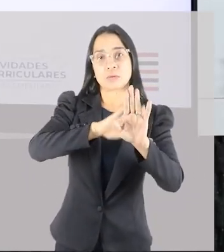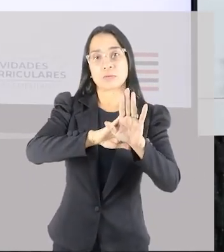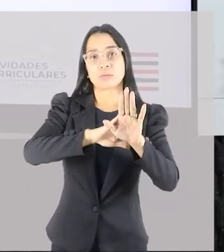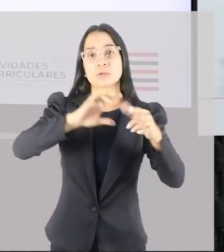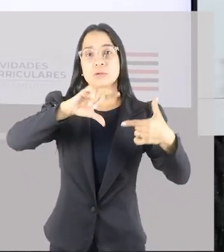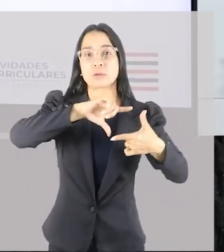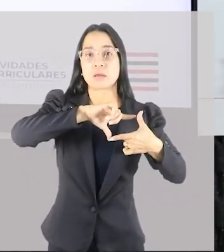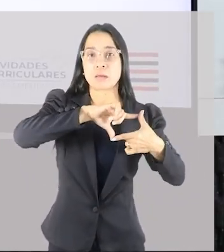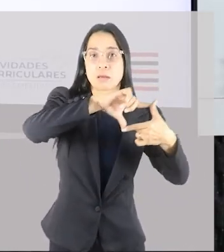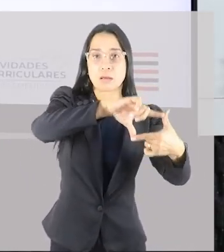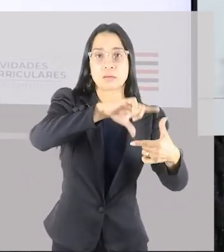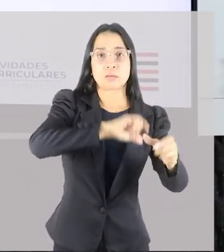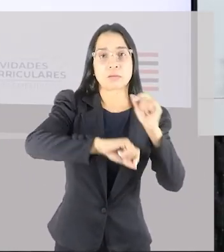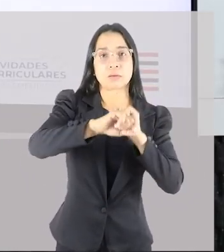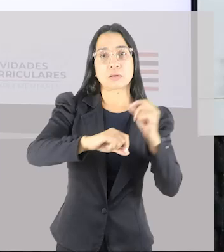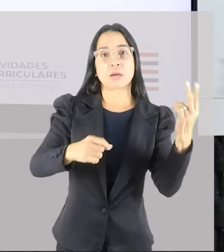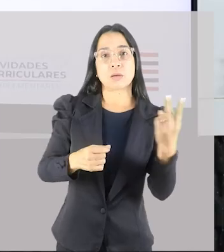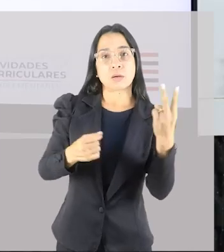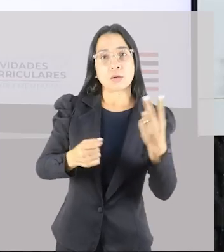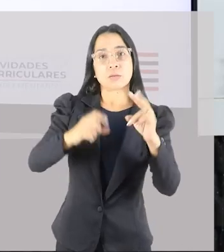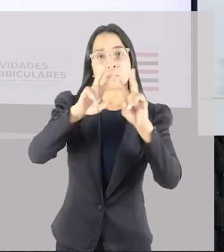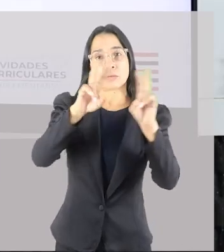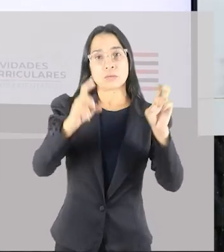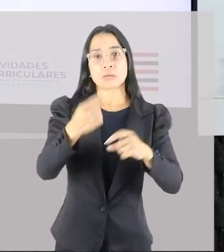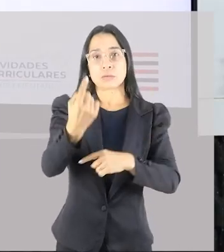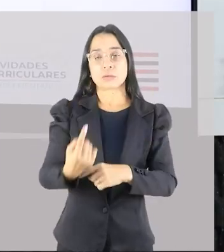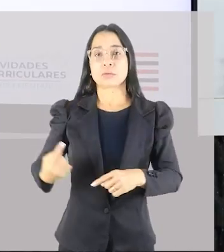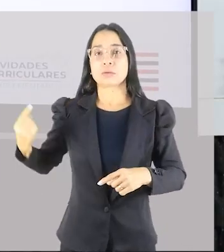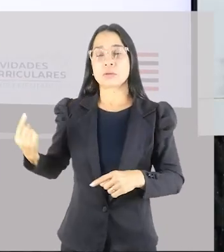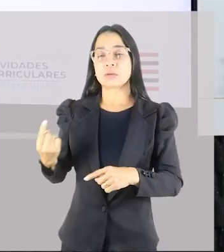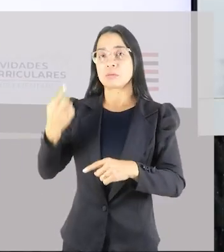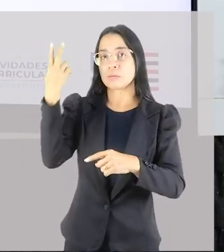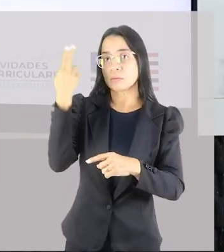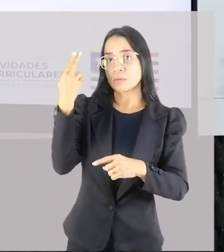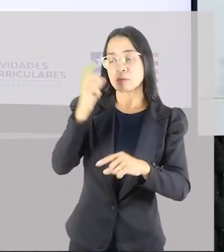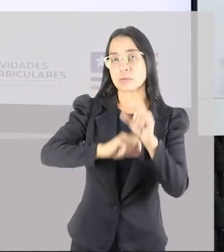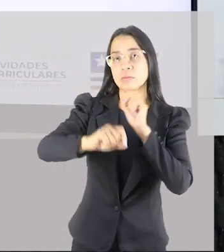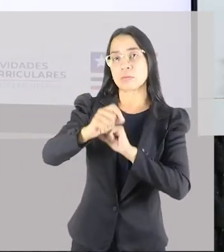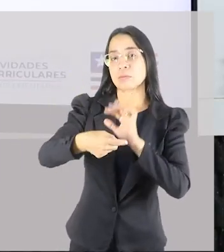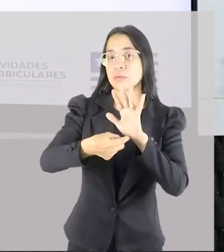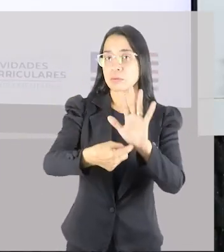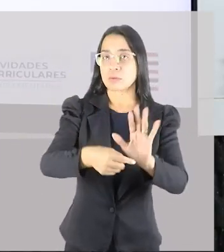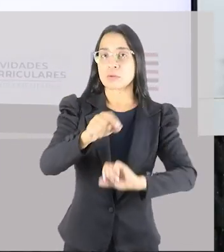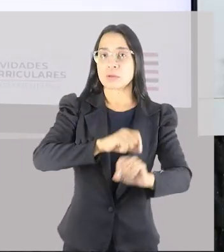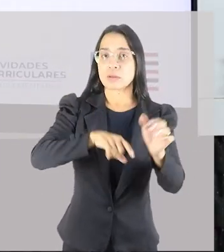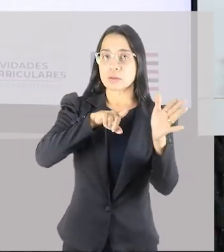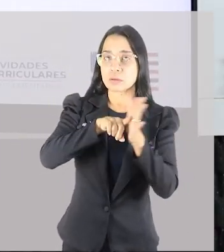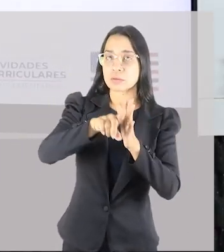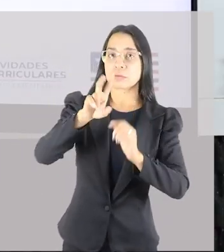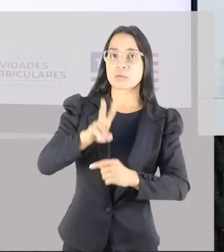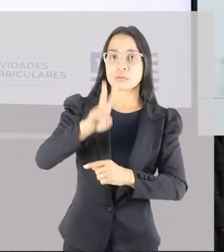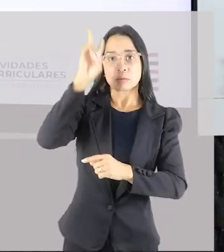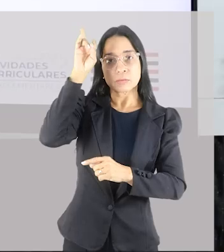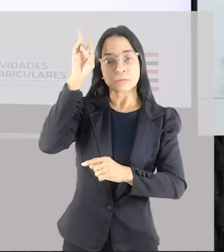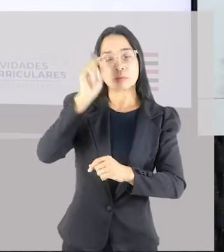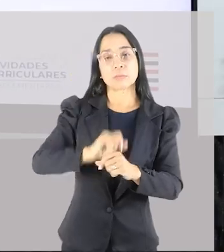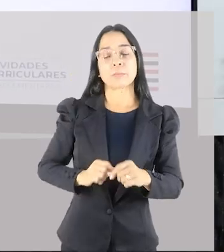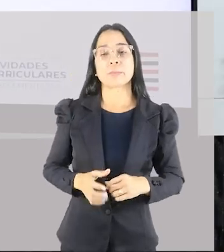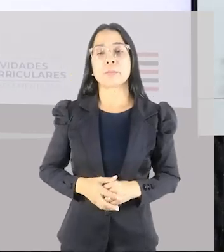alienação esses dois temas eles são comumente retratados em questões principalmente de